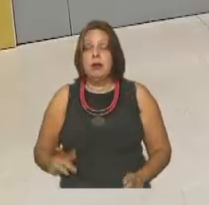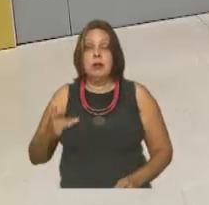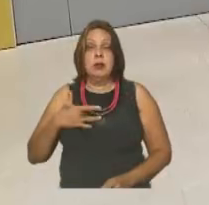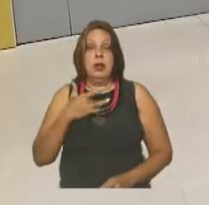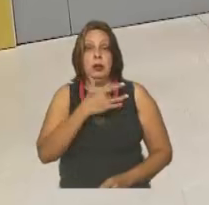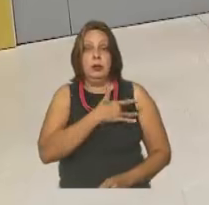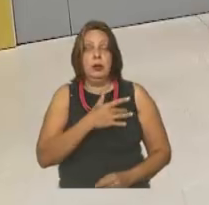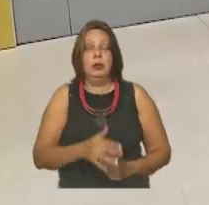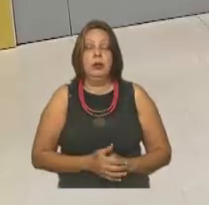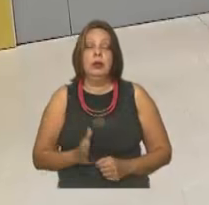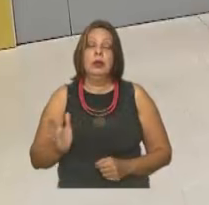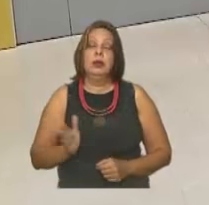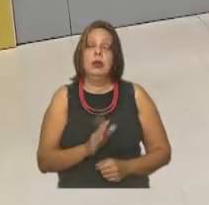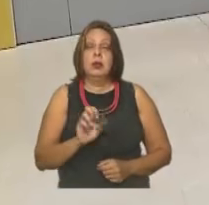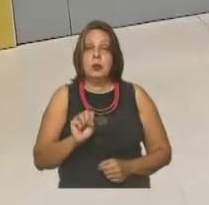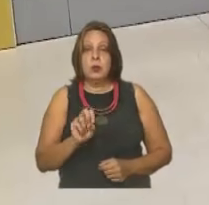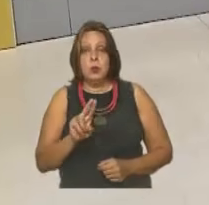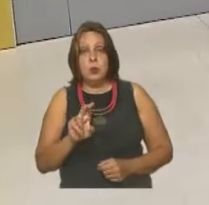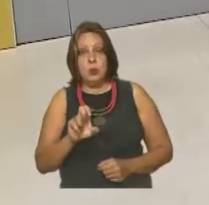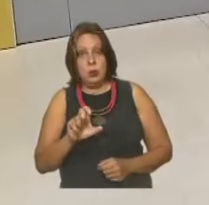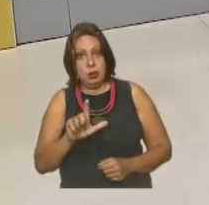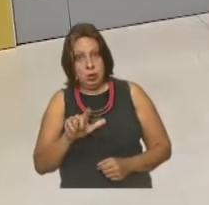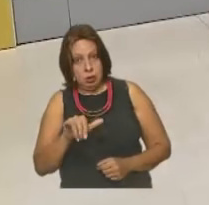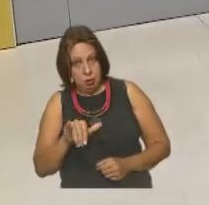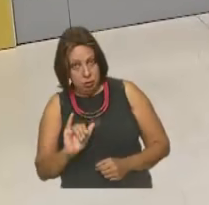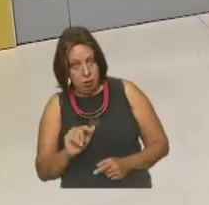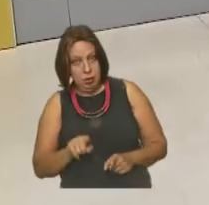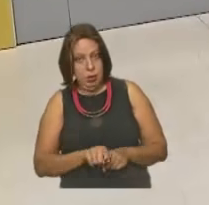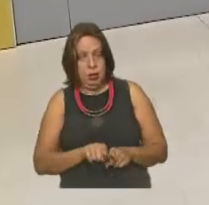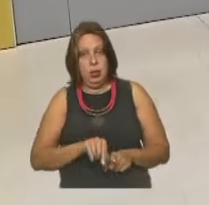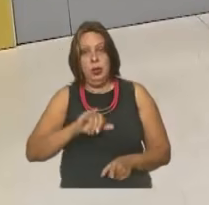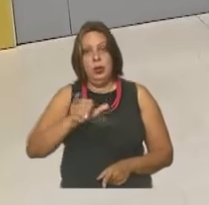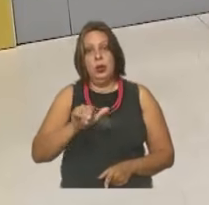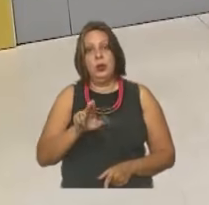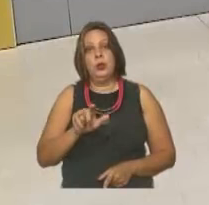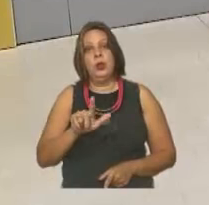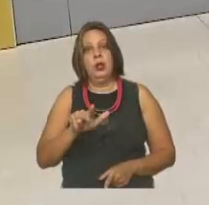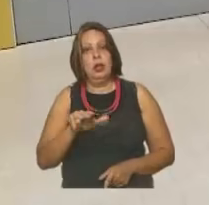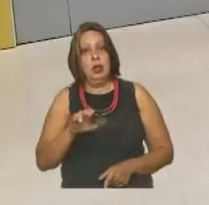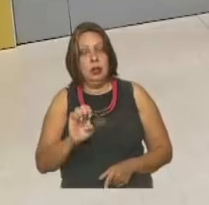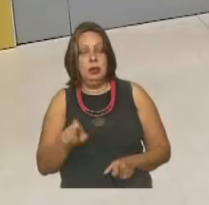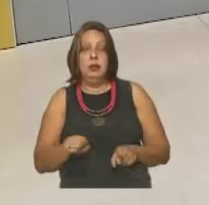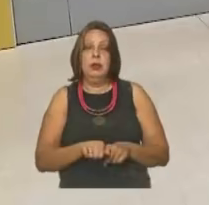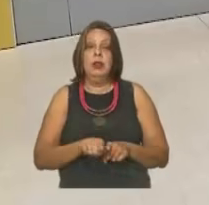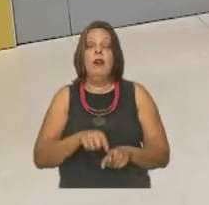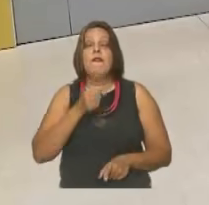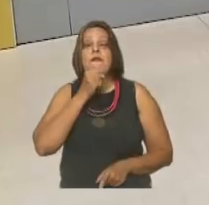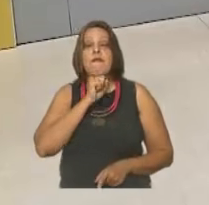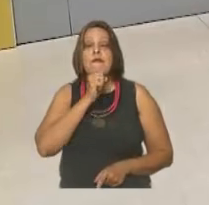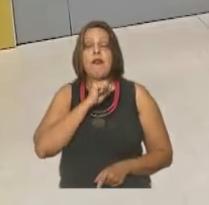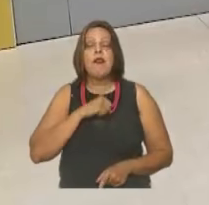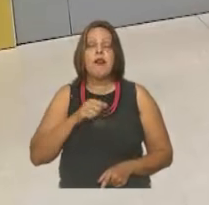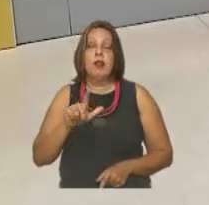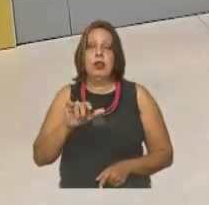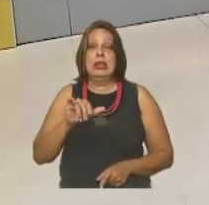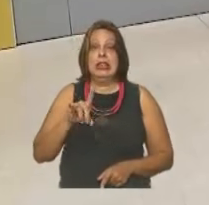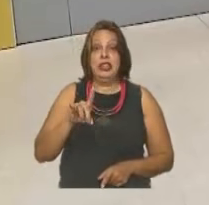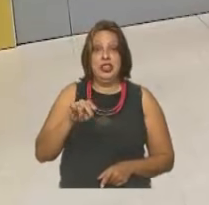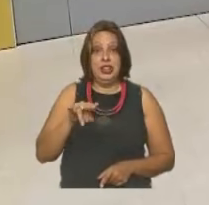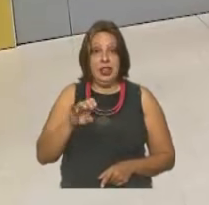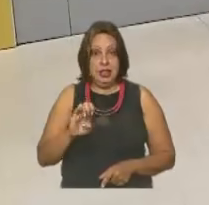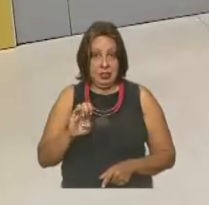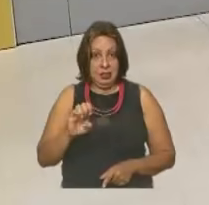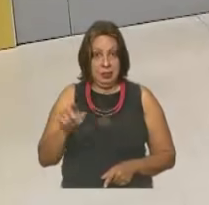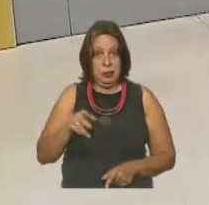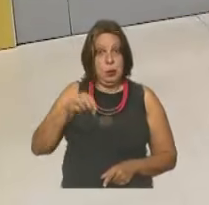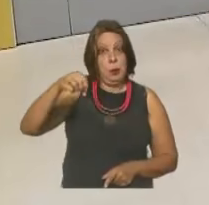Sueli, Juliane e também Valdenice, que pede aí um beijo pra avó Lindinalva no Mosqueiro, um beijo, olha só. Vamos